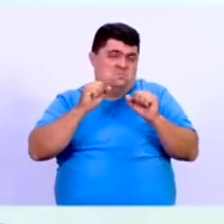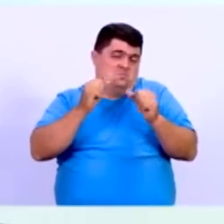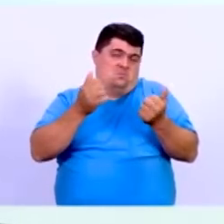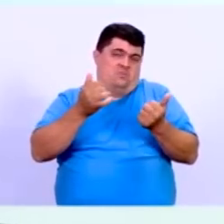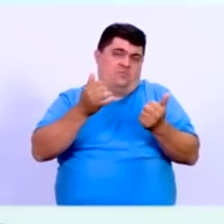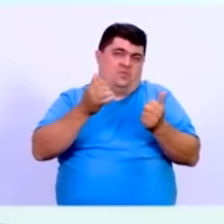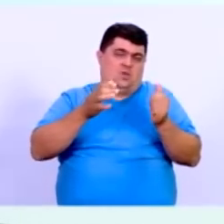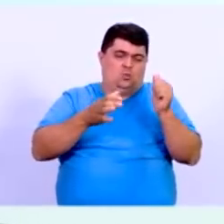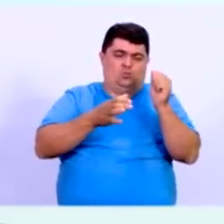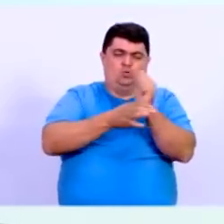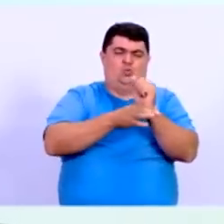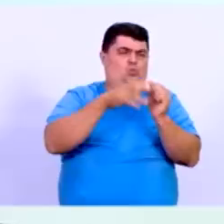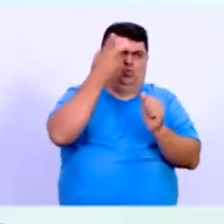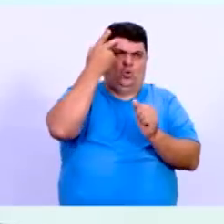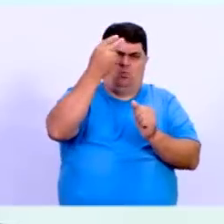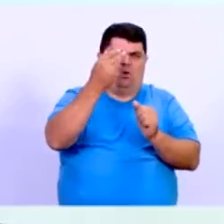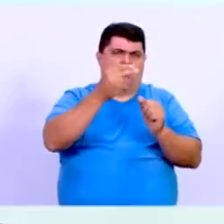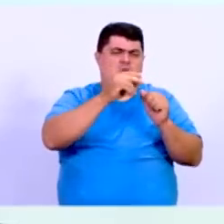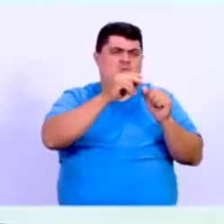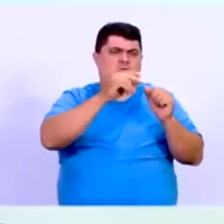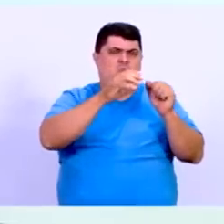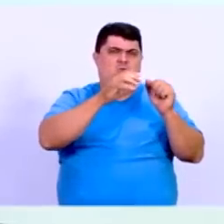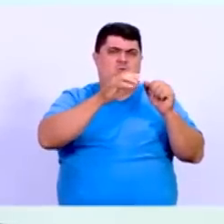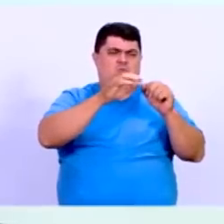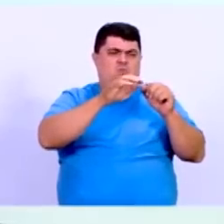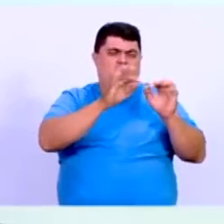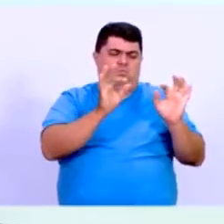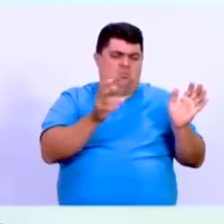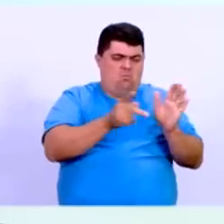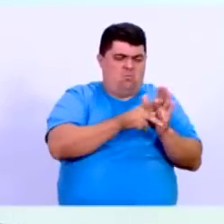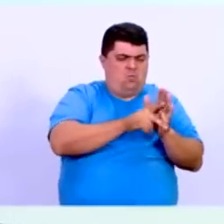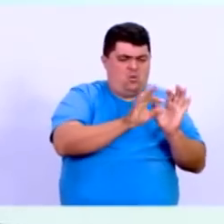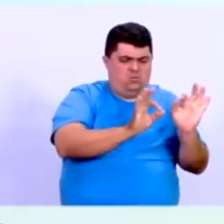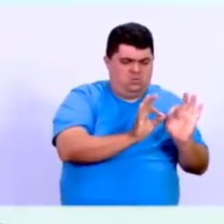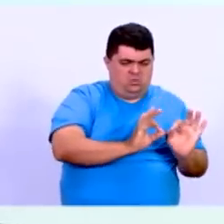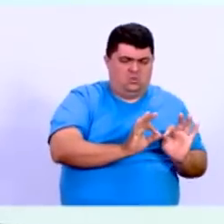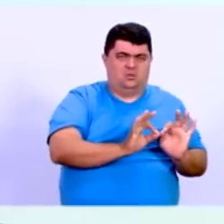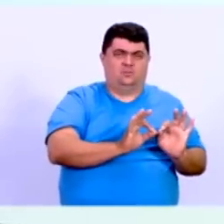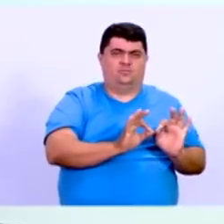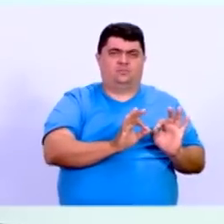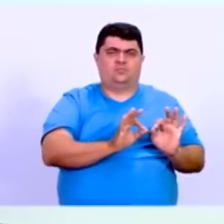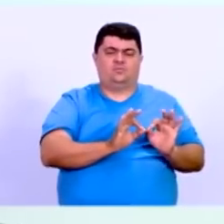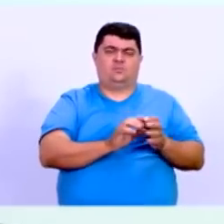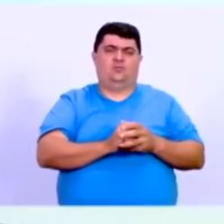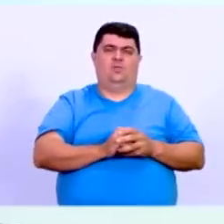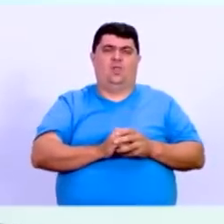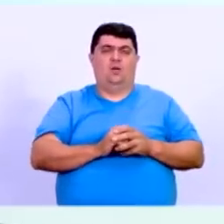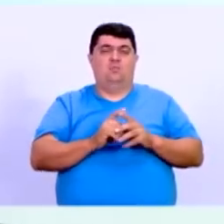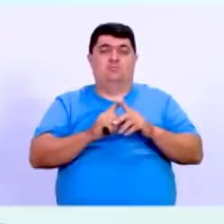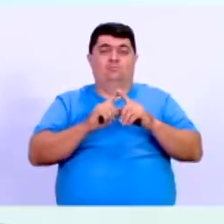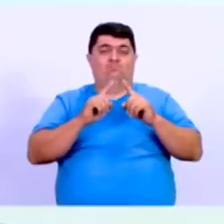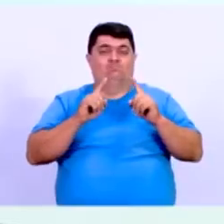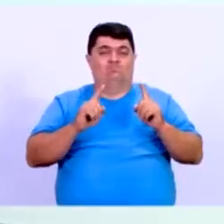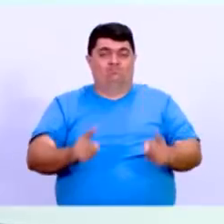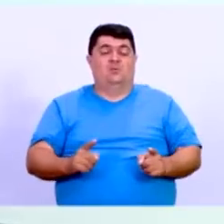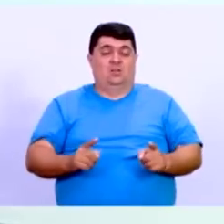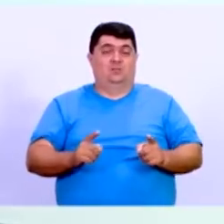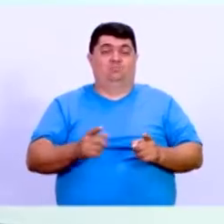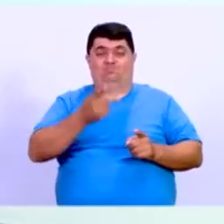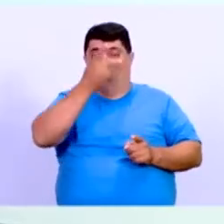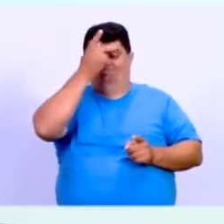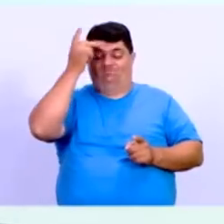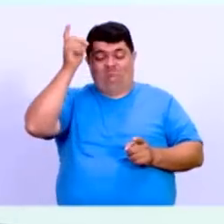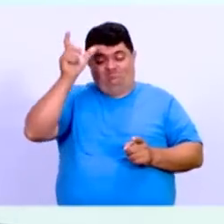seguro com relação à arquitetura física ali do ambiente, tá? E lógica também. Só que o usuário do